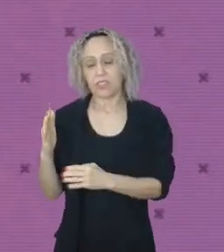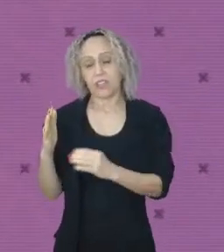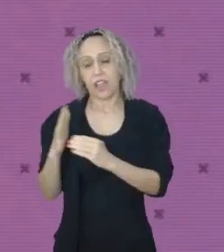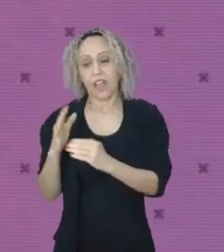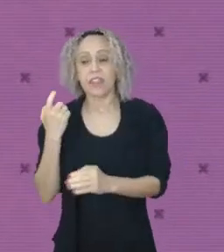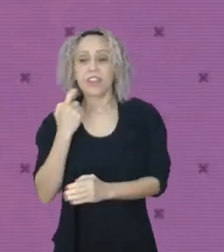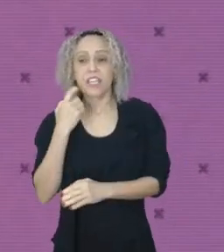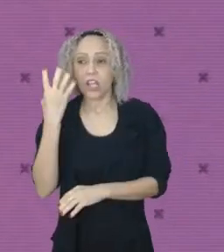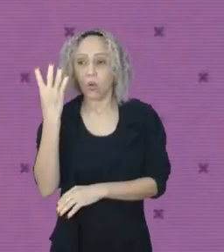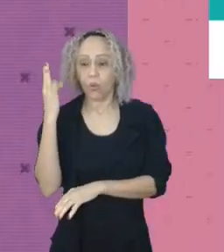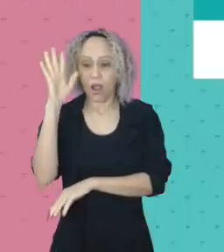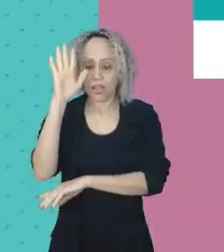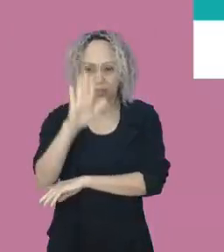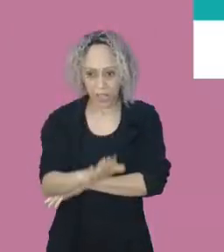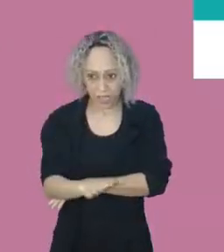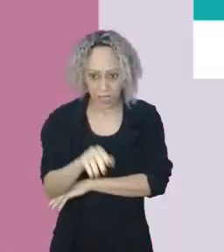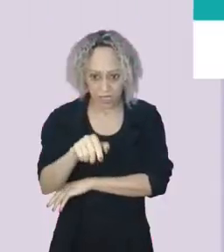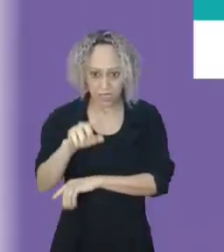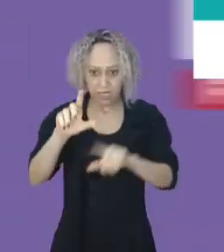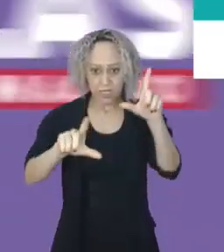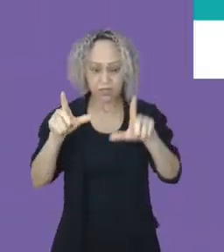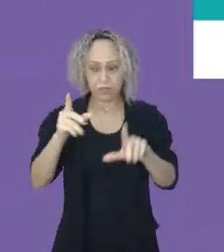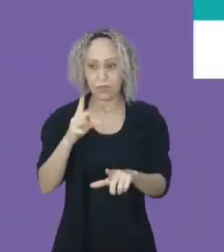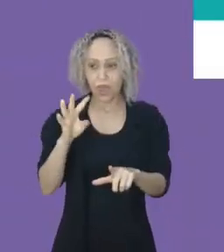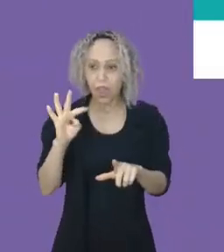na TV PT.